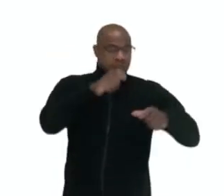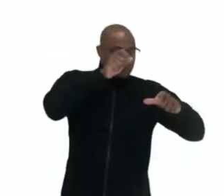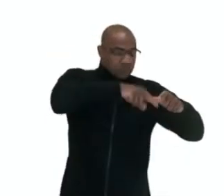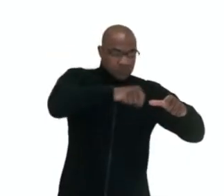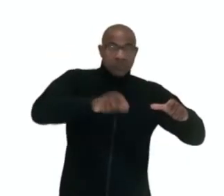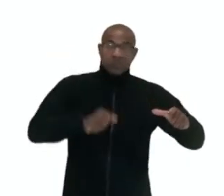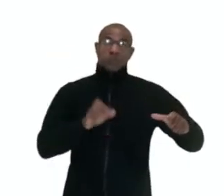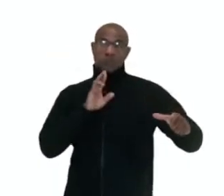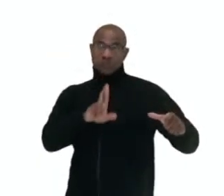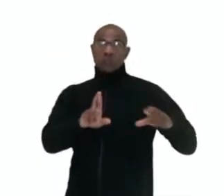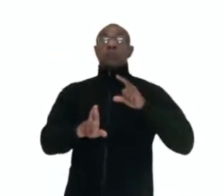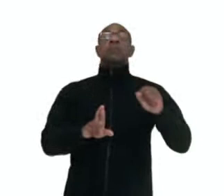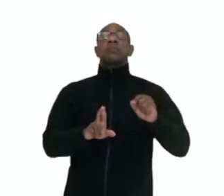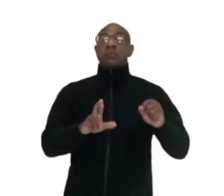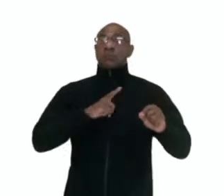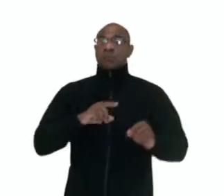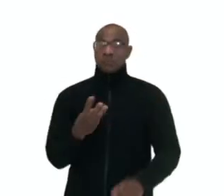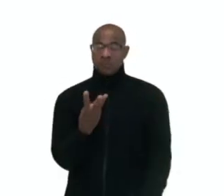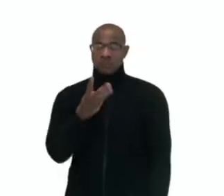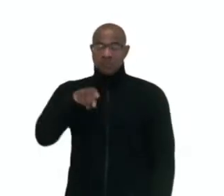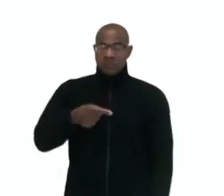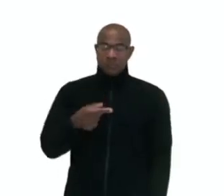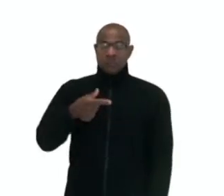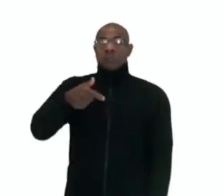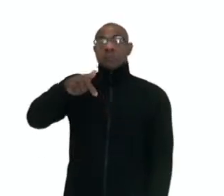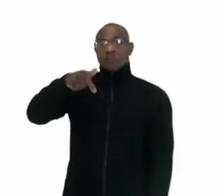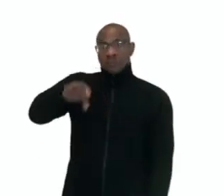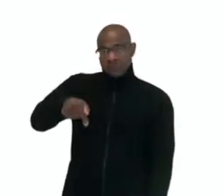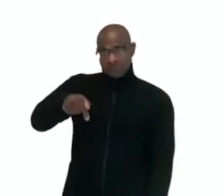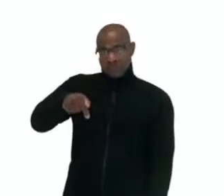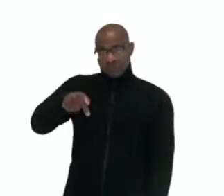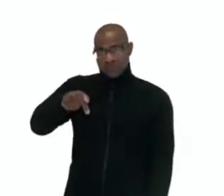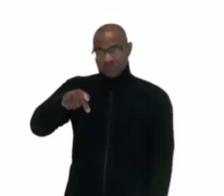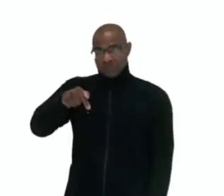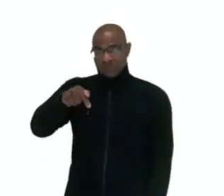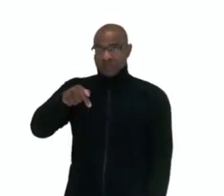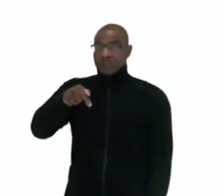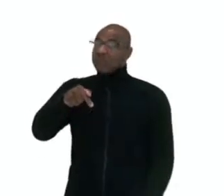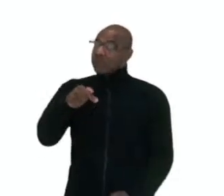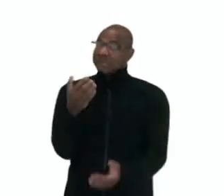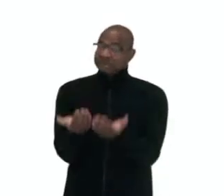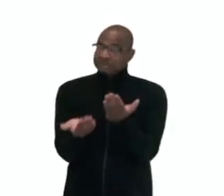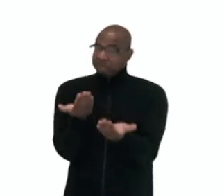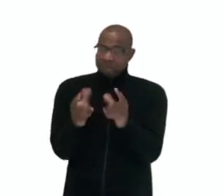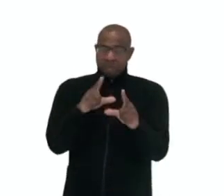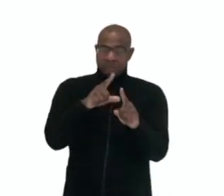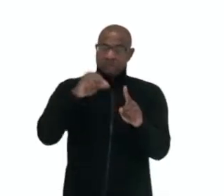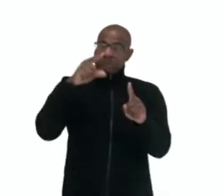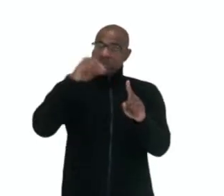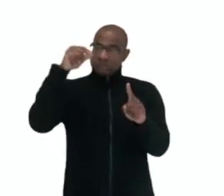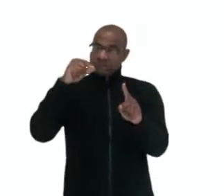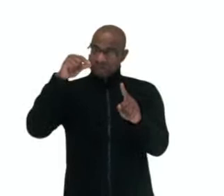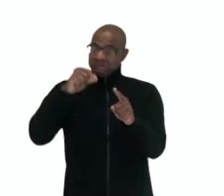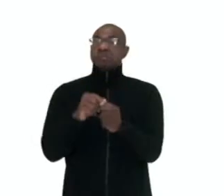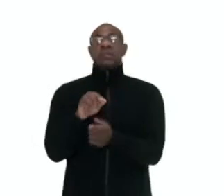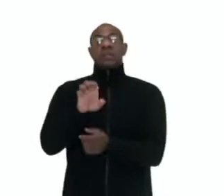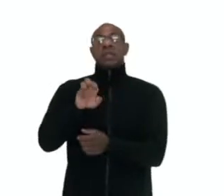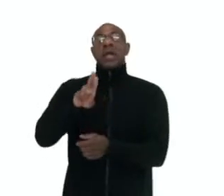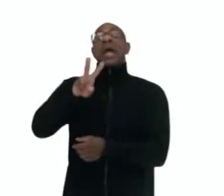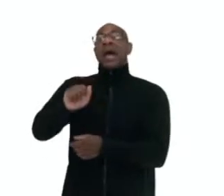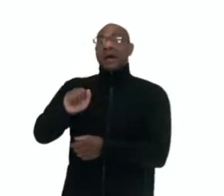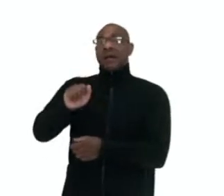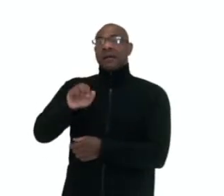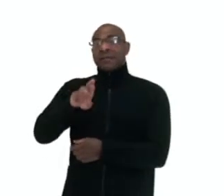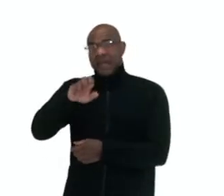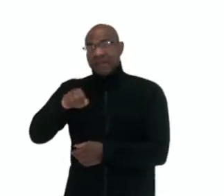em vendimento de até 3,7 toneladas de folhas hectare ano. O mercado dos subprodutos da espécie